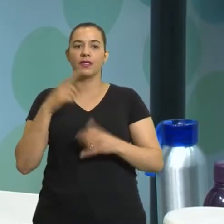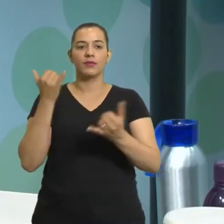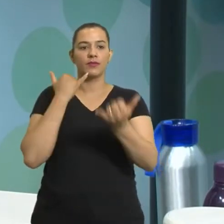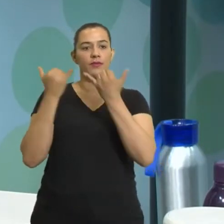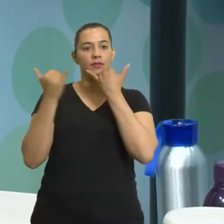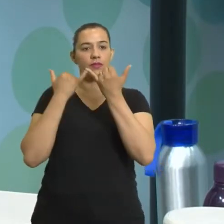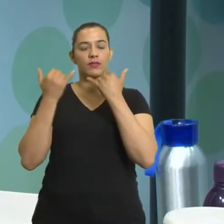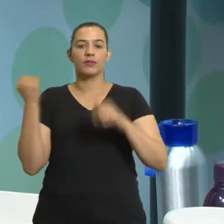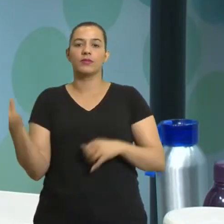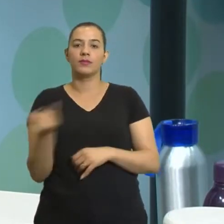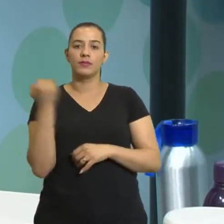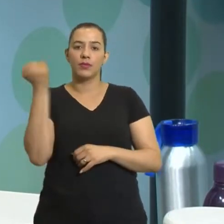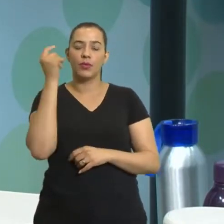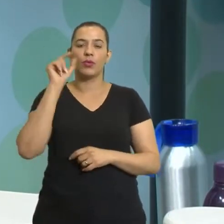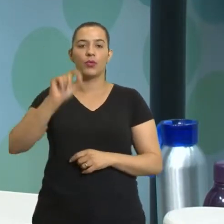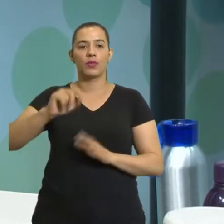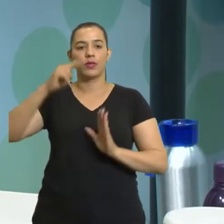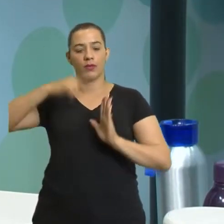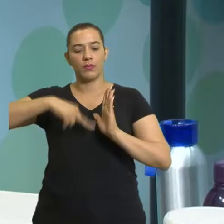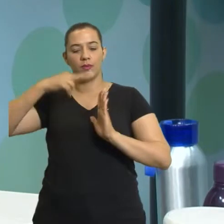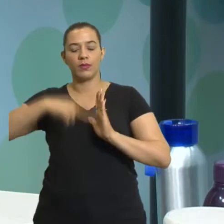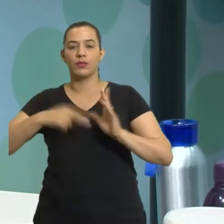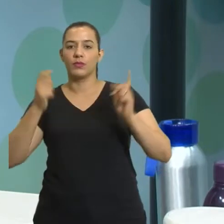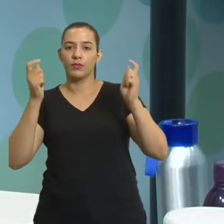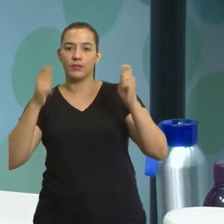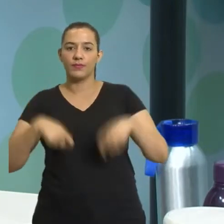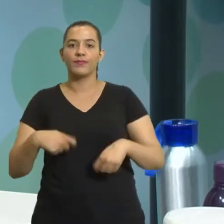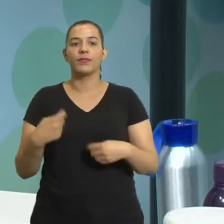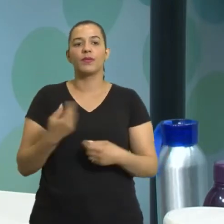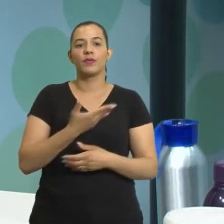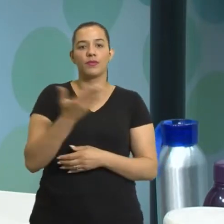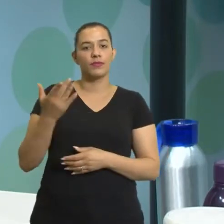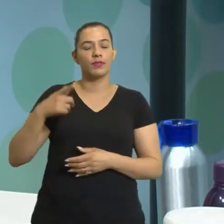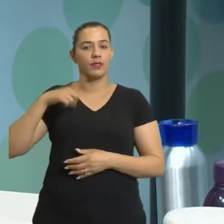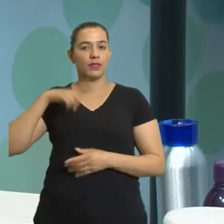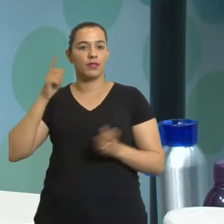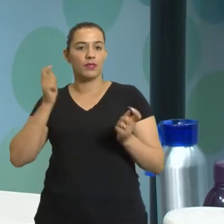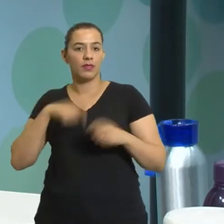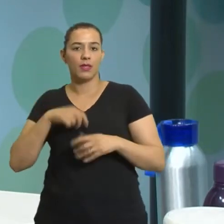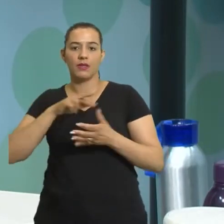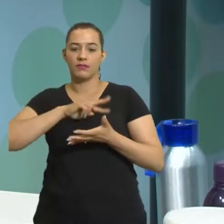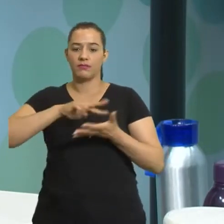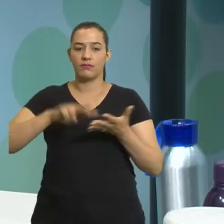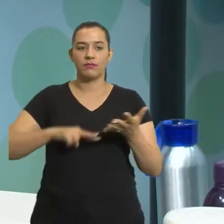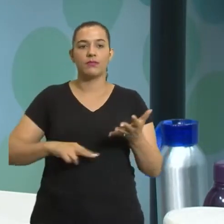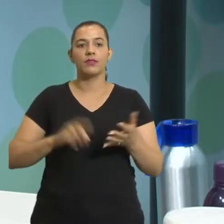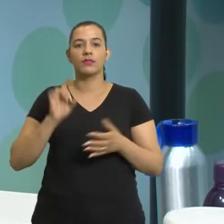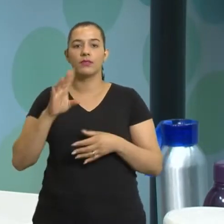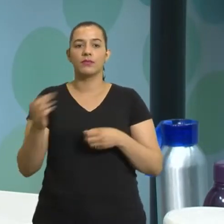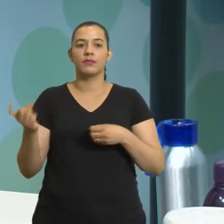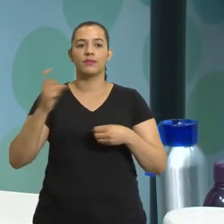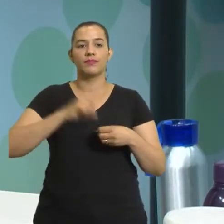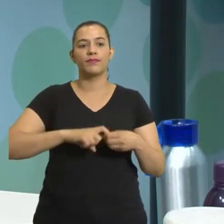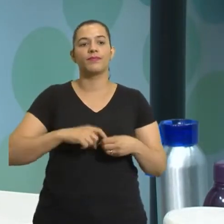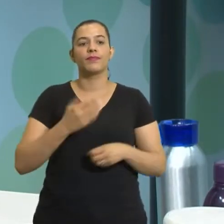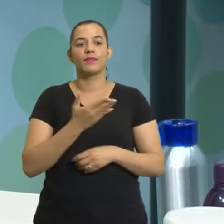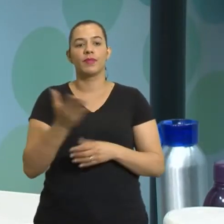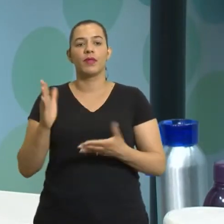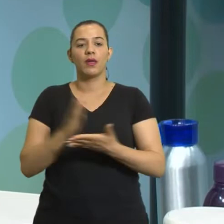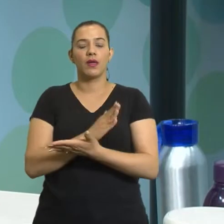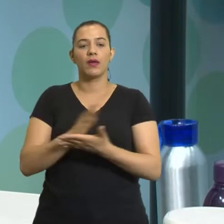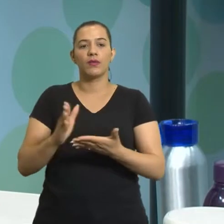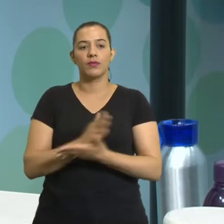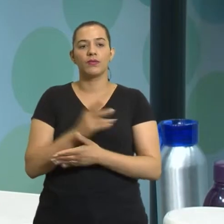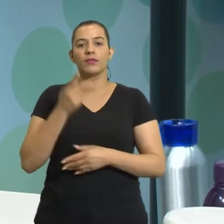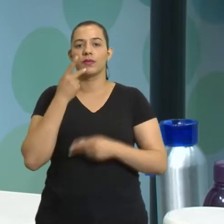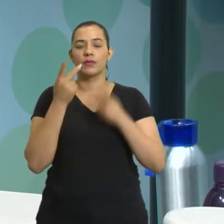relevantes sobre o que é uma leitura competente, o que é ser um leitor competente. Só para retomar aí alguns